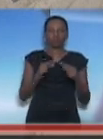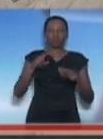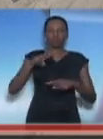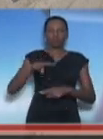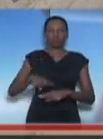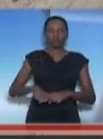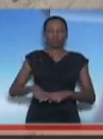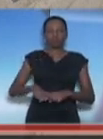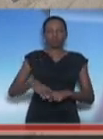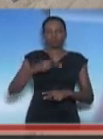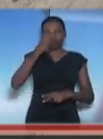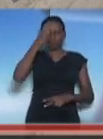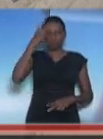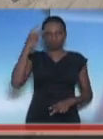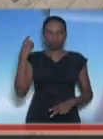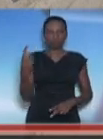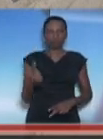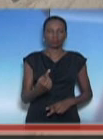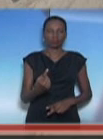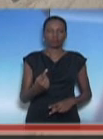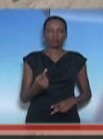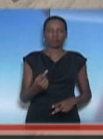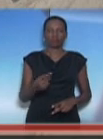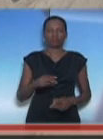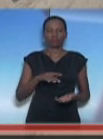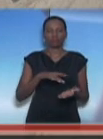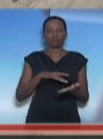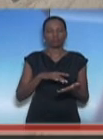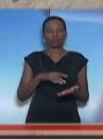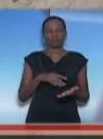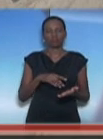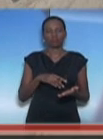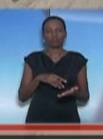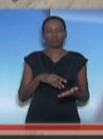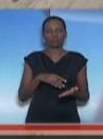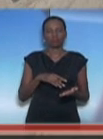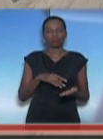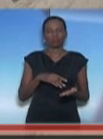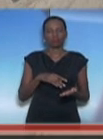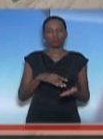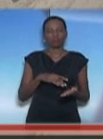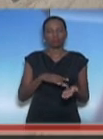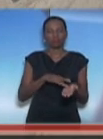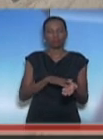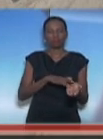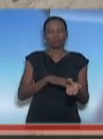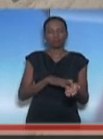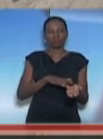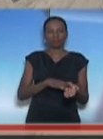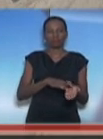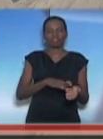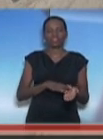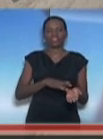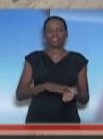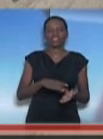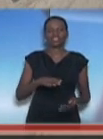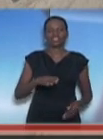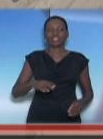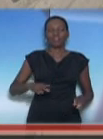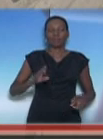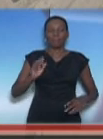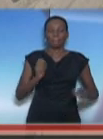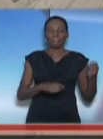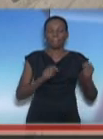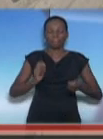indivíduo que se apresentava como sendo baterista da banda do Elton John. Esse